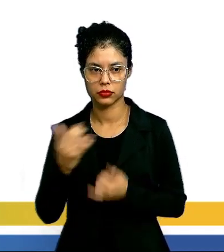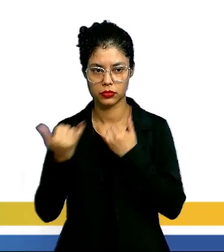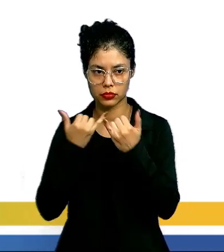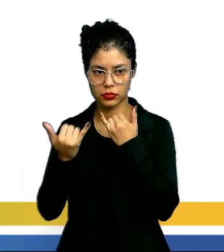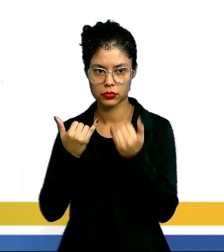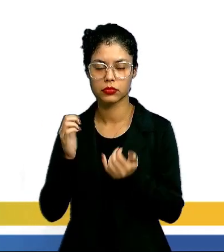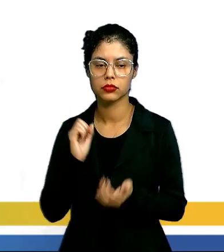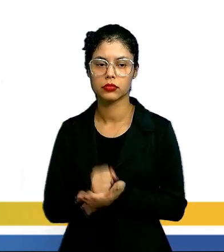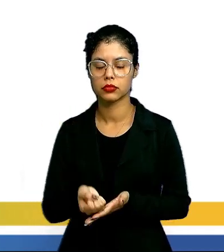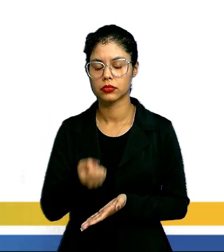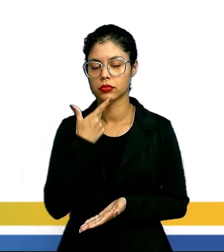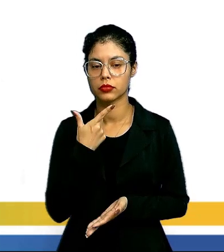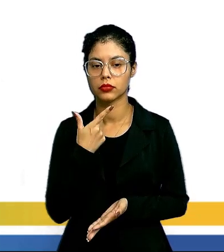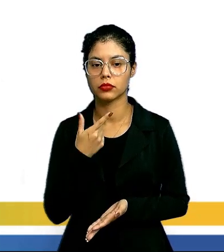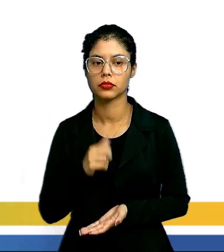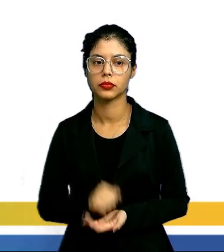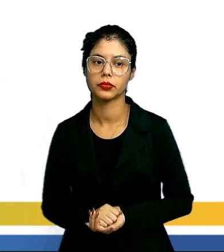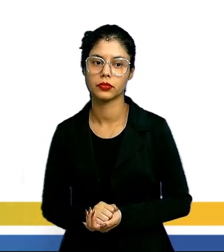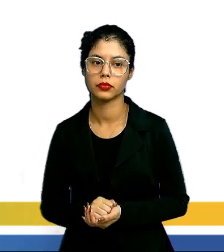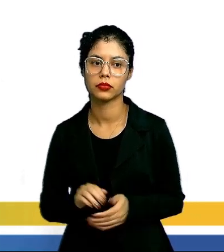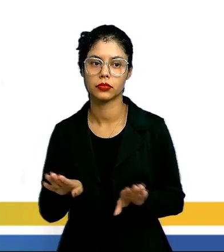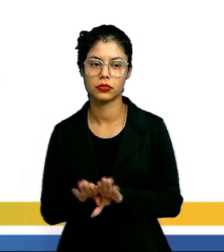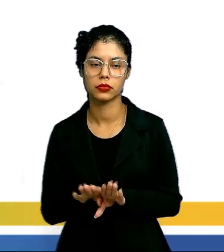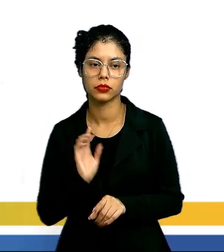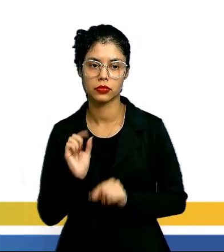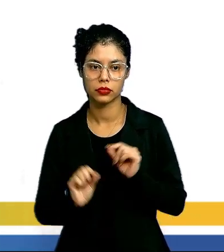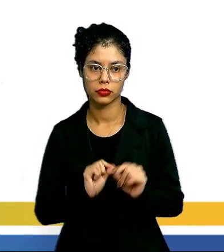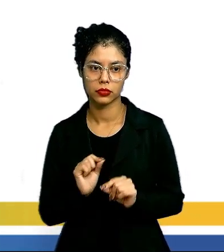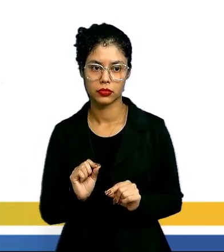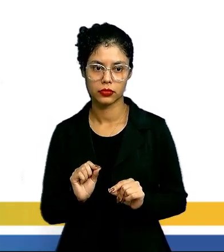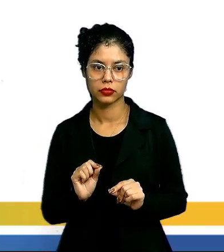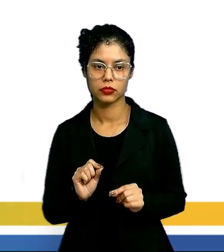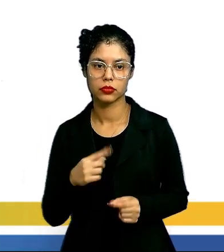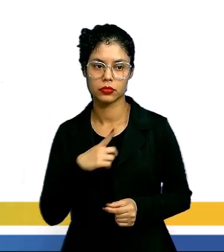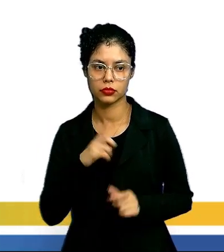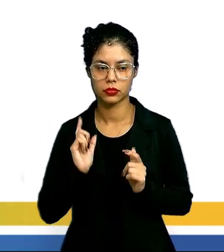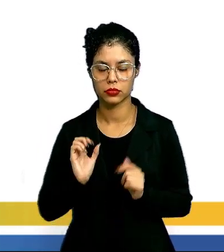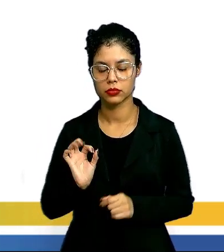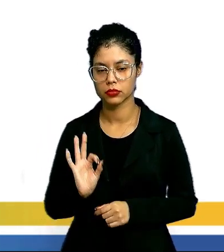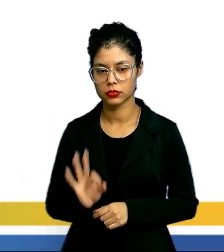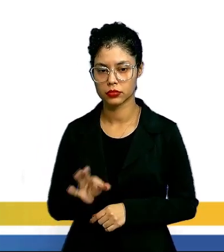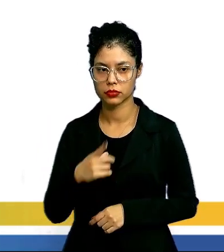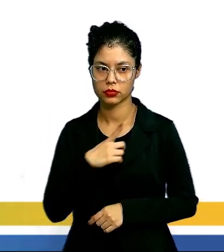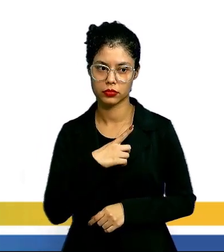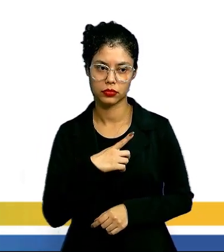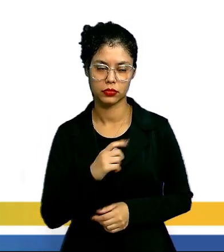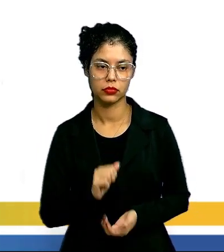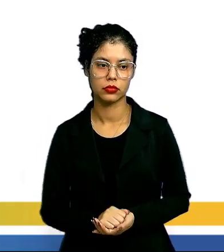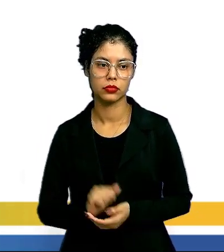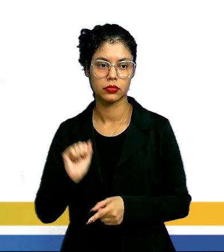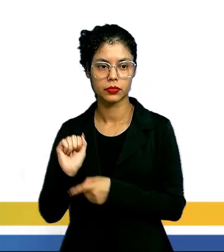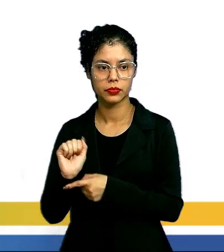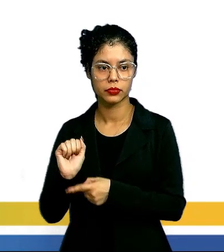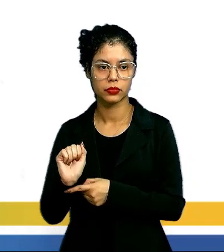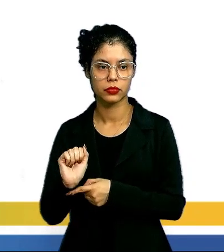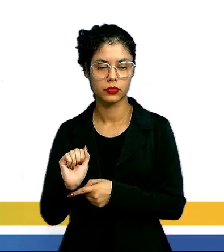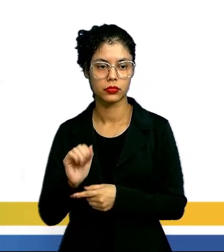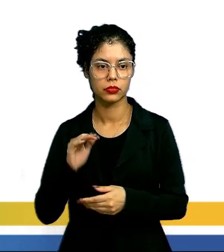paciente obtém informações de que o medicamento deve ser, na letra